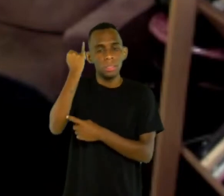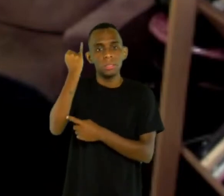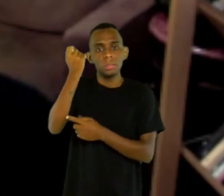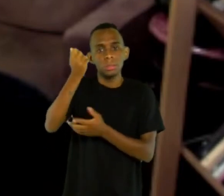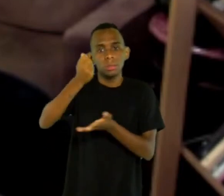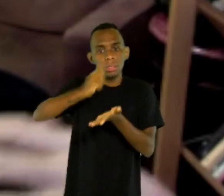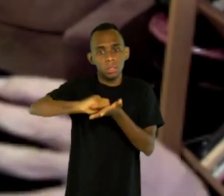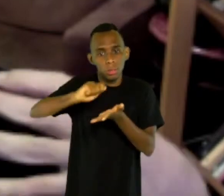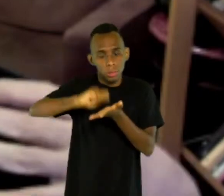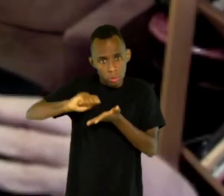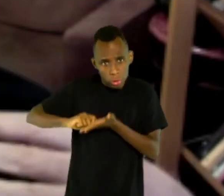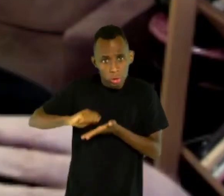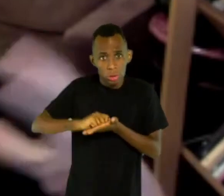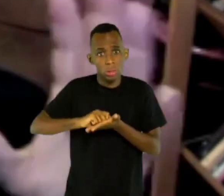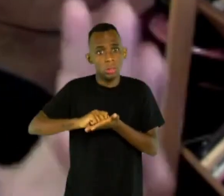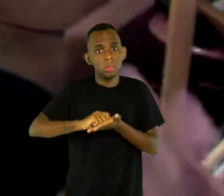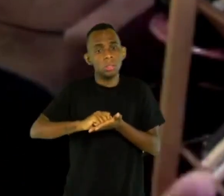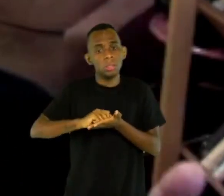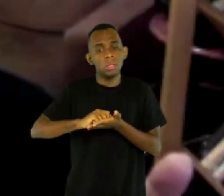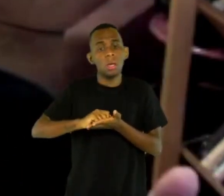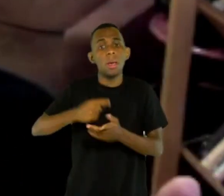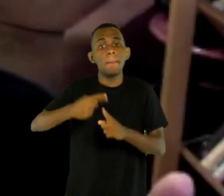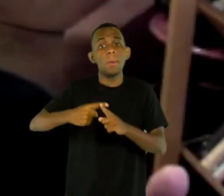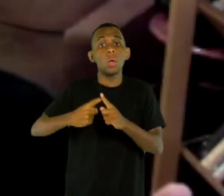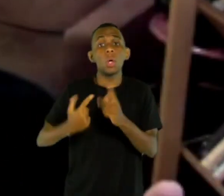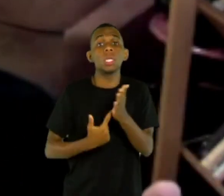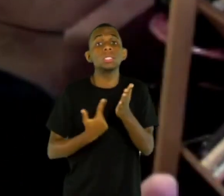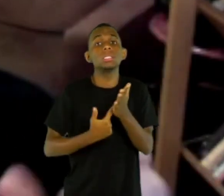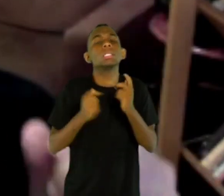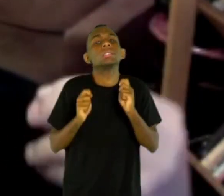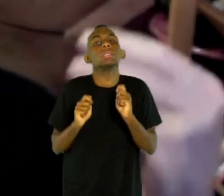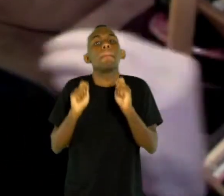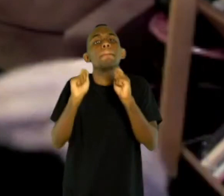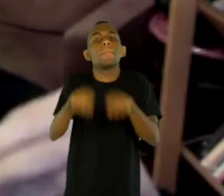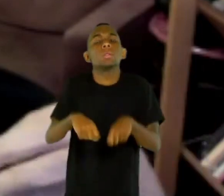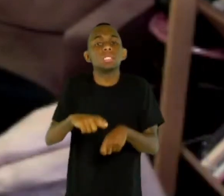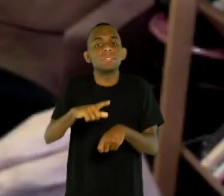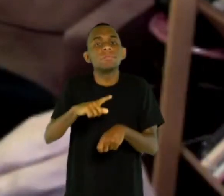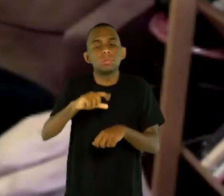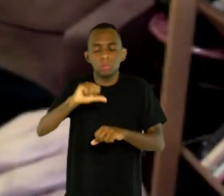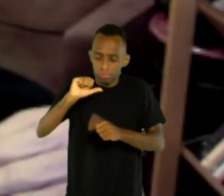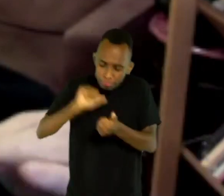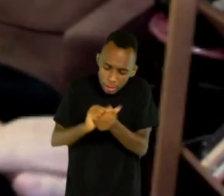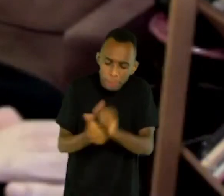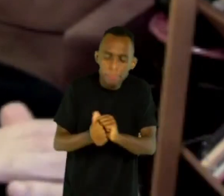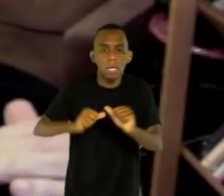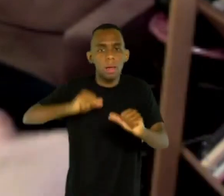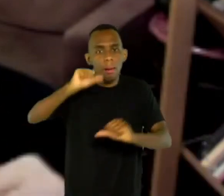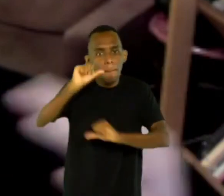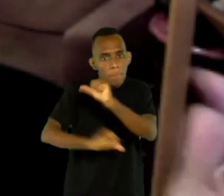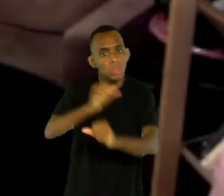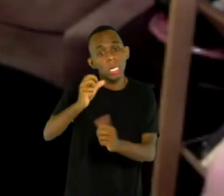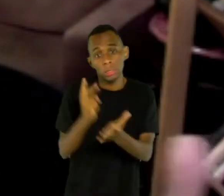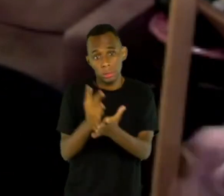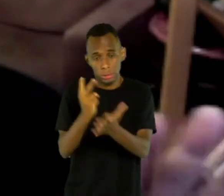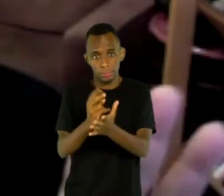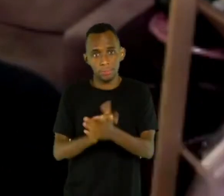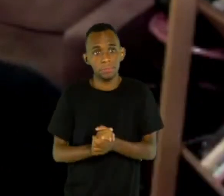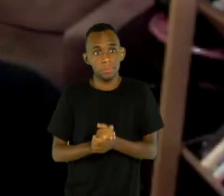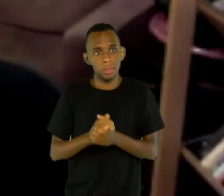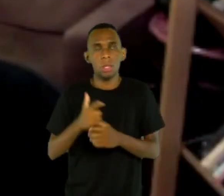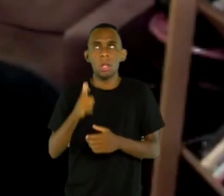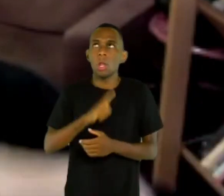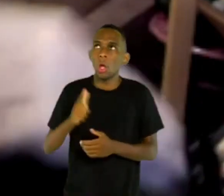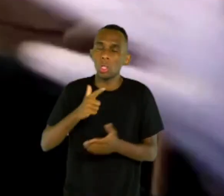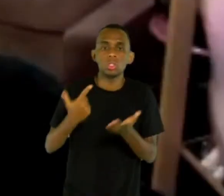de Borboletas, porque a literatura ela tem capacidade de mudar. E o que a gente precisa de mudar? Claro que a gente precisa de